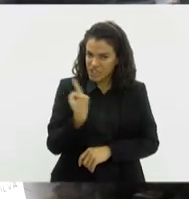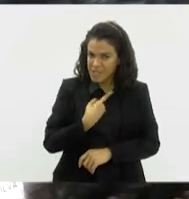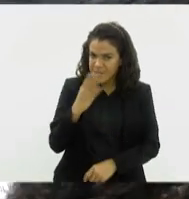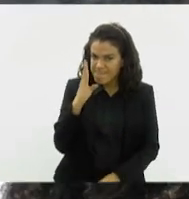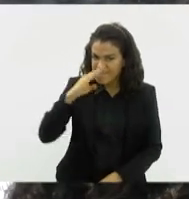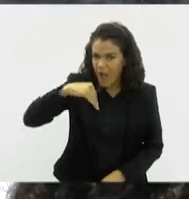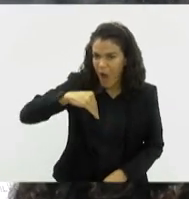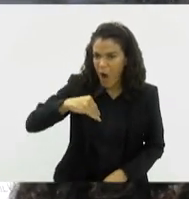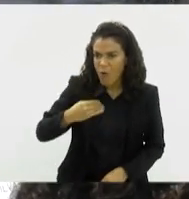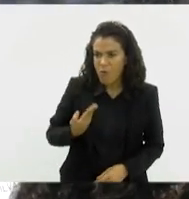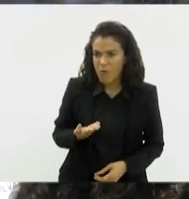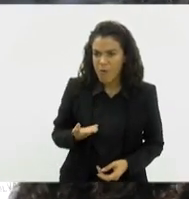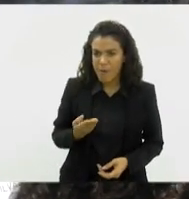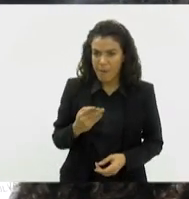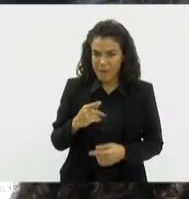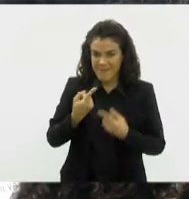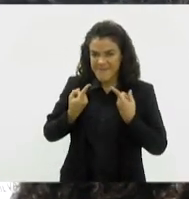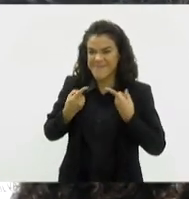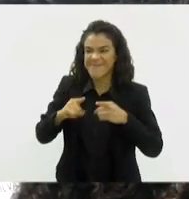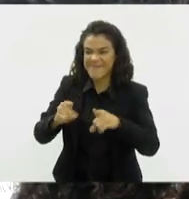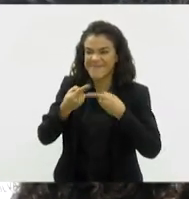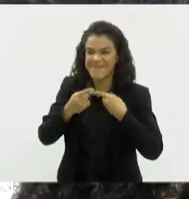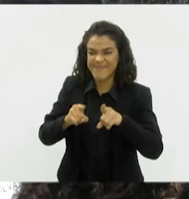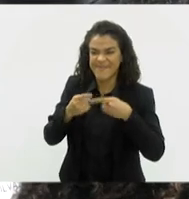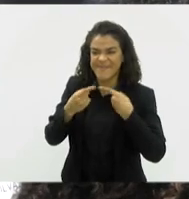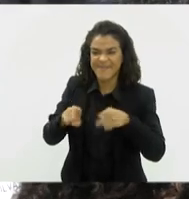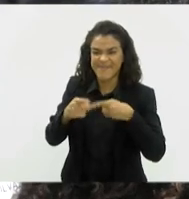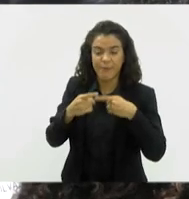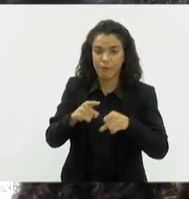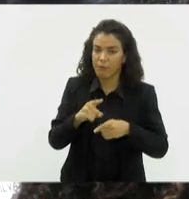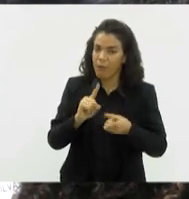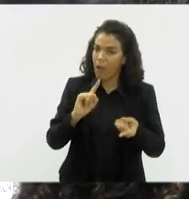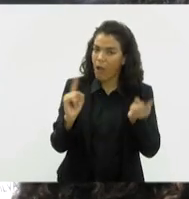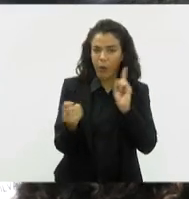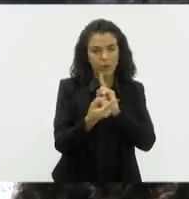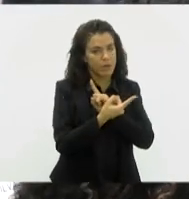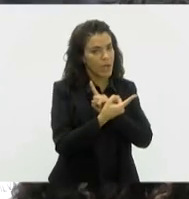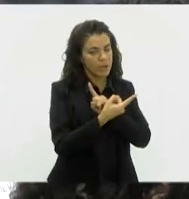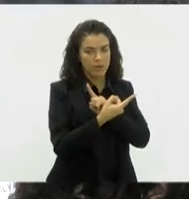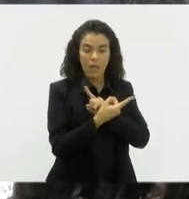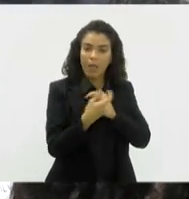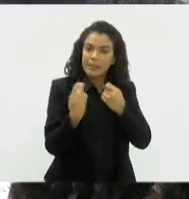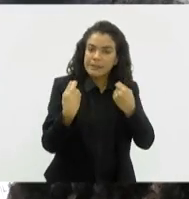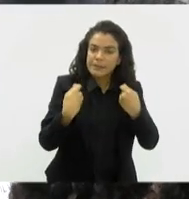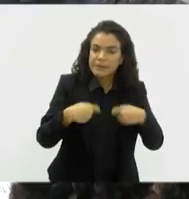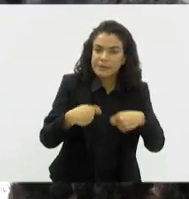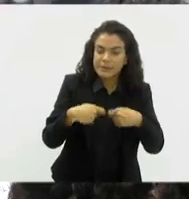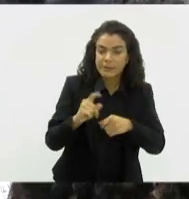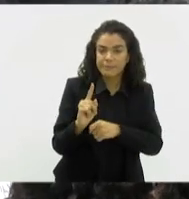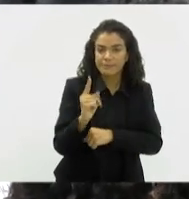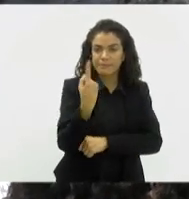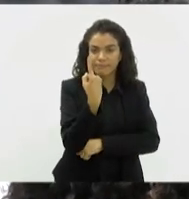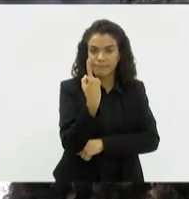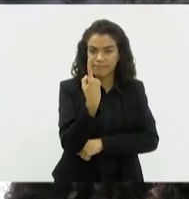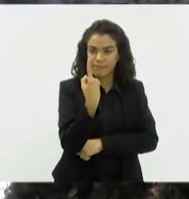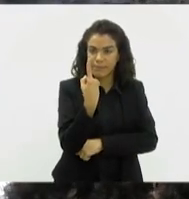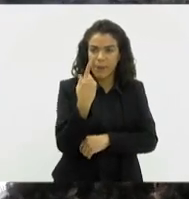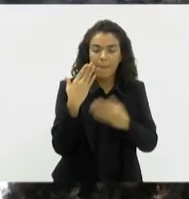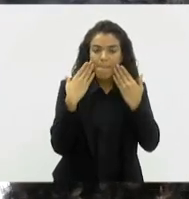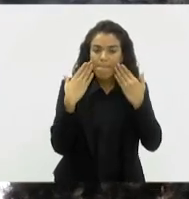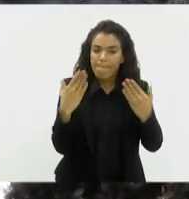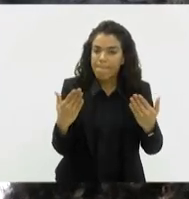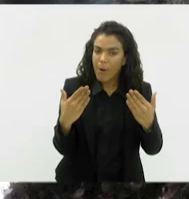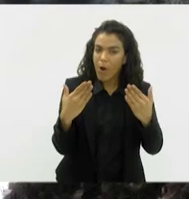história. Parece que a gente está fazendo uma militância contra alguém aqui. Ao contrário. É necessário que, em primeiro lugar, se apresente os